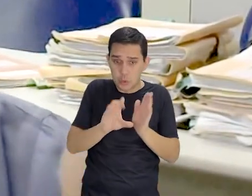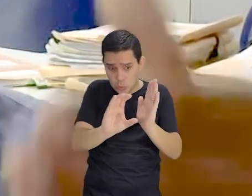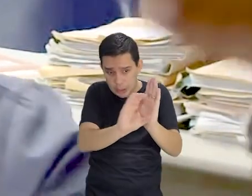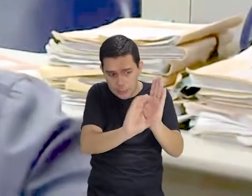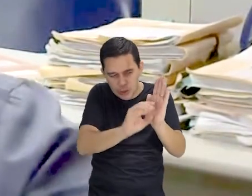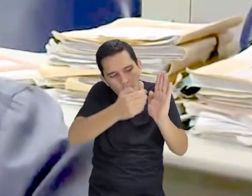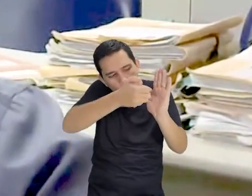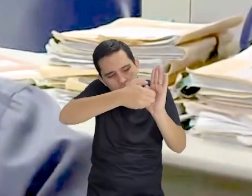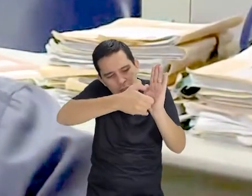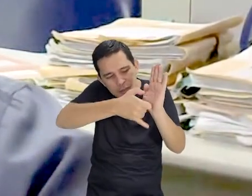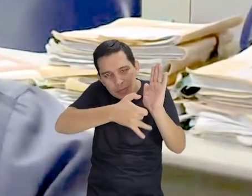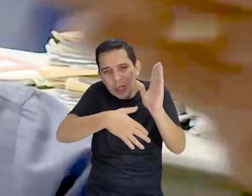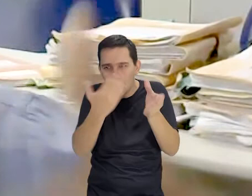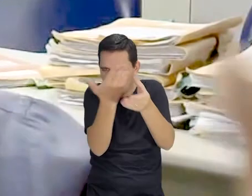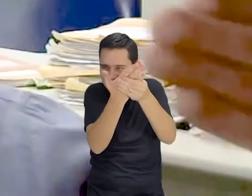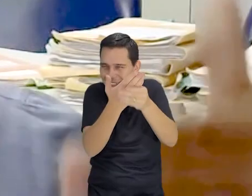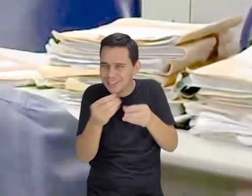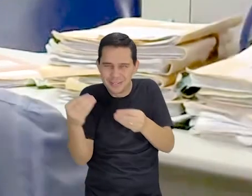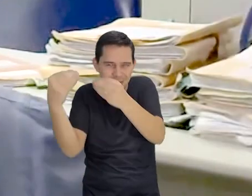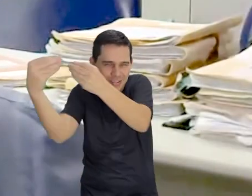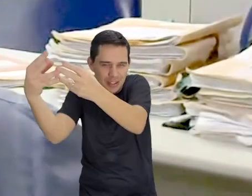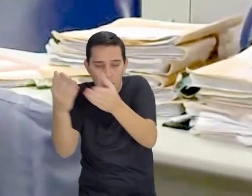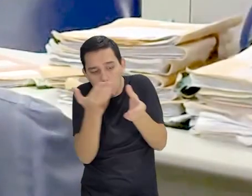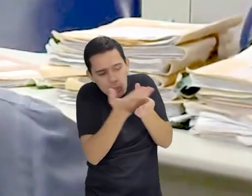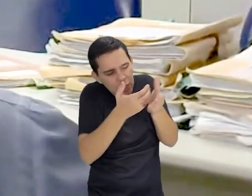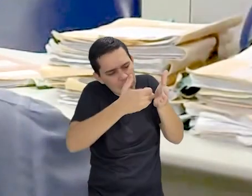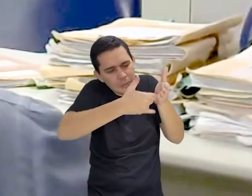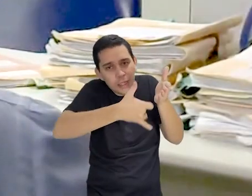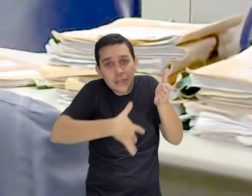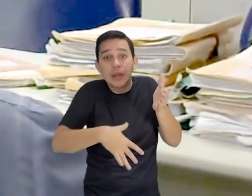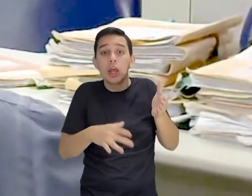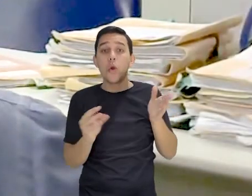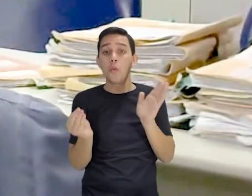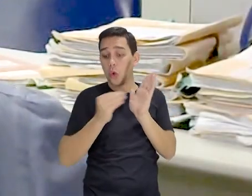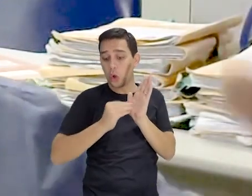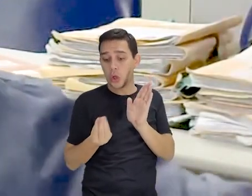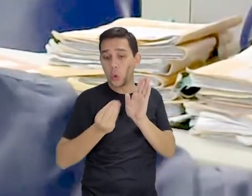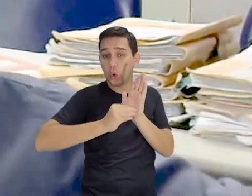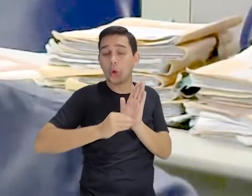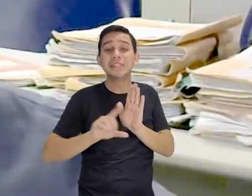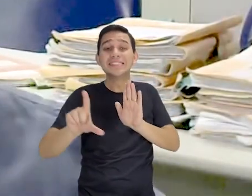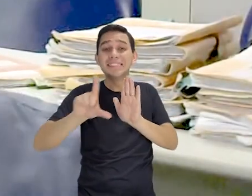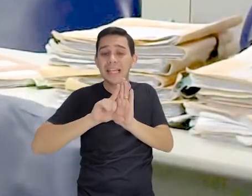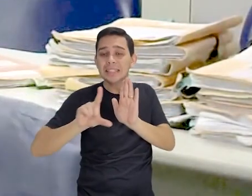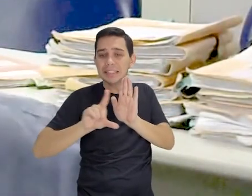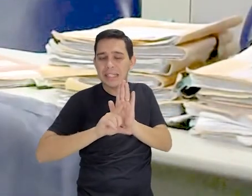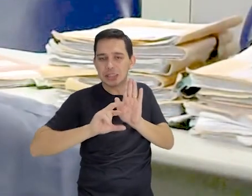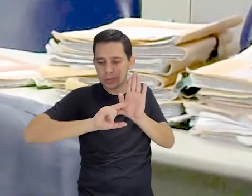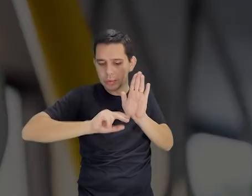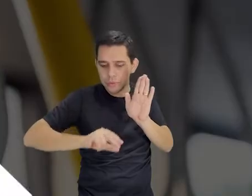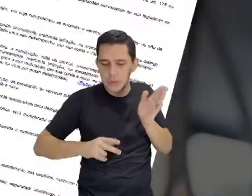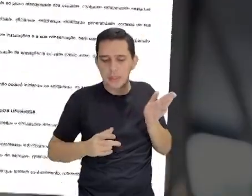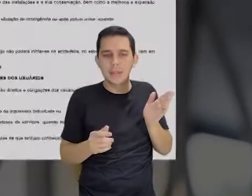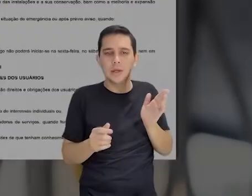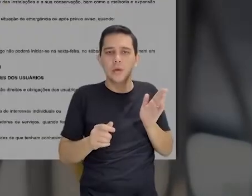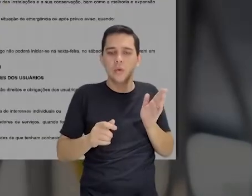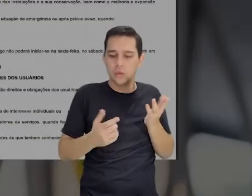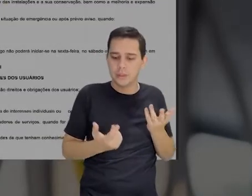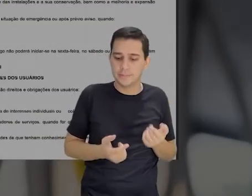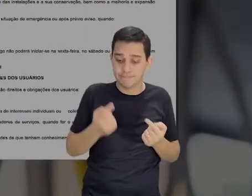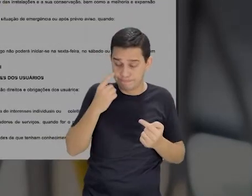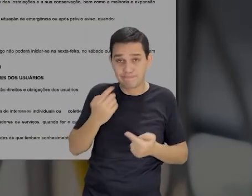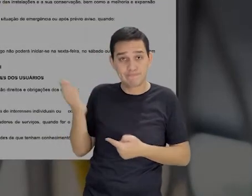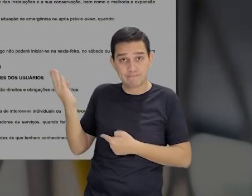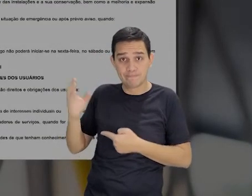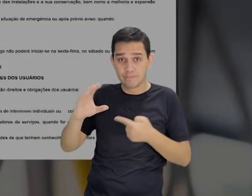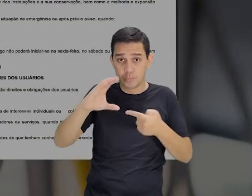são as leis que permitem essa interpretação dada pelo Ministério Público. E aí nós temos o Código de Defesa do Consumidor,